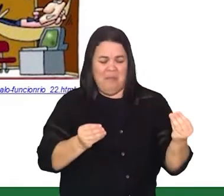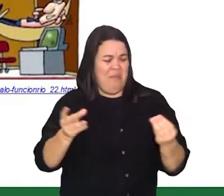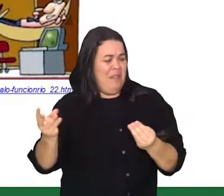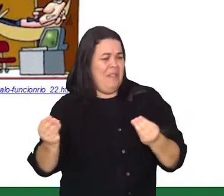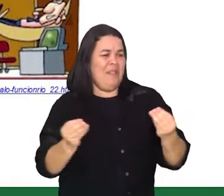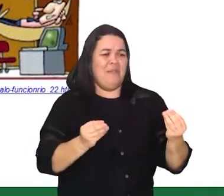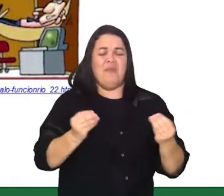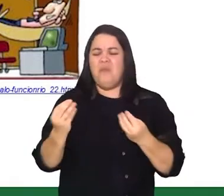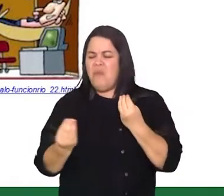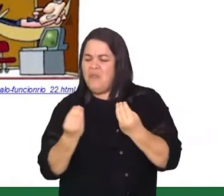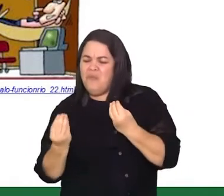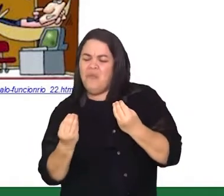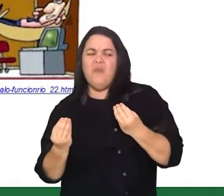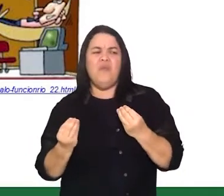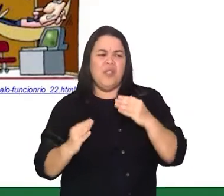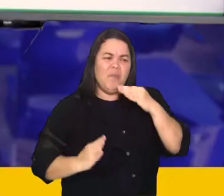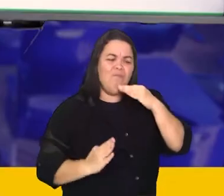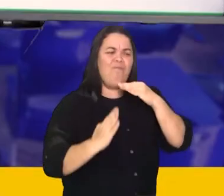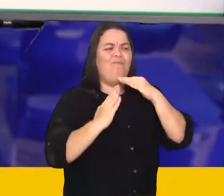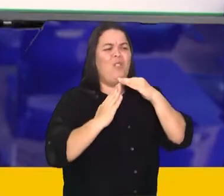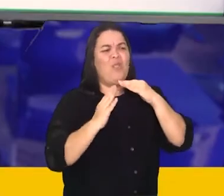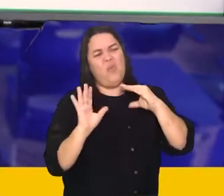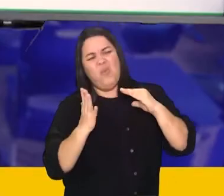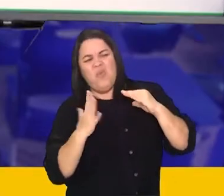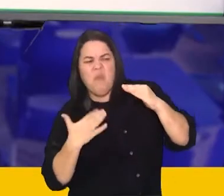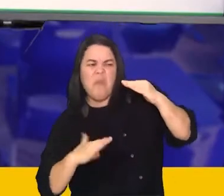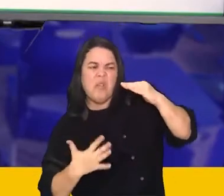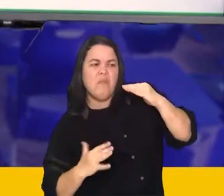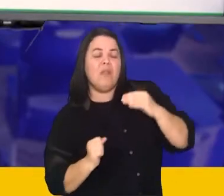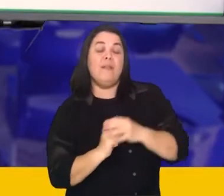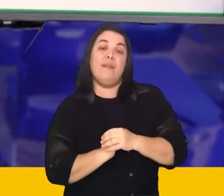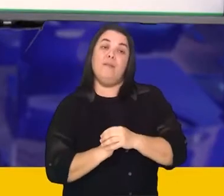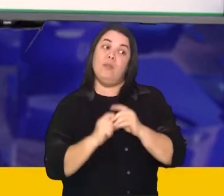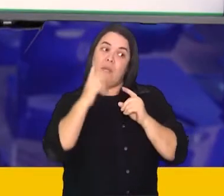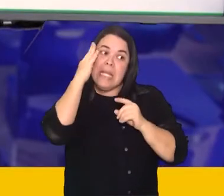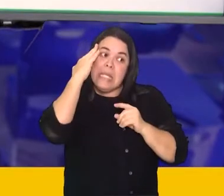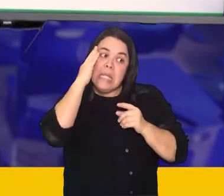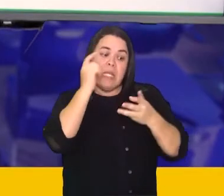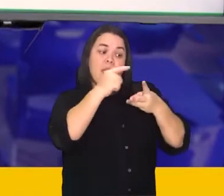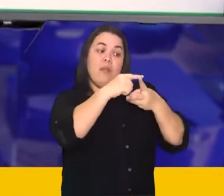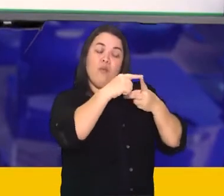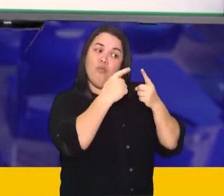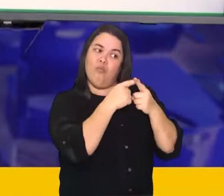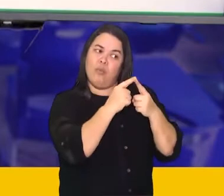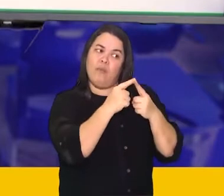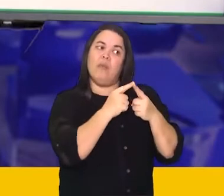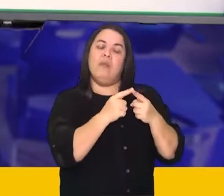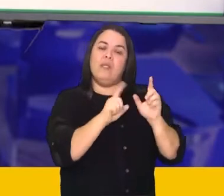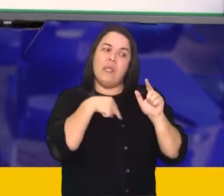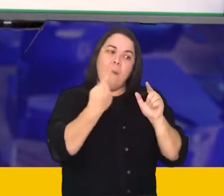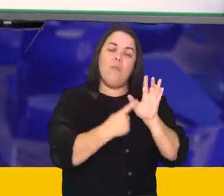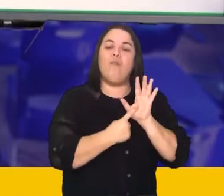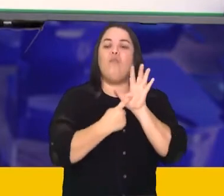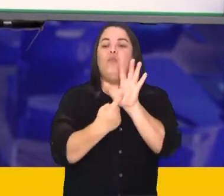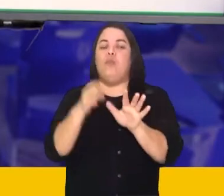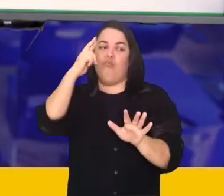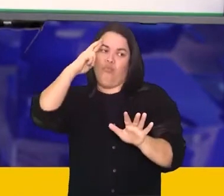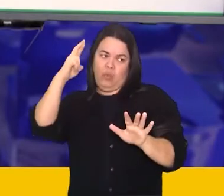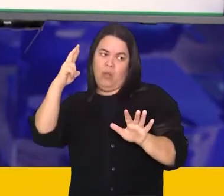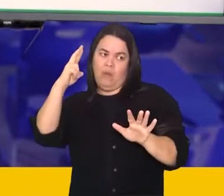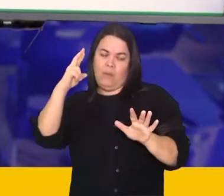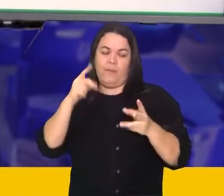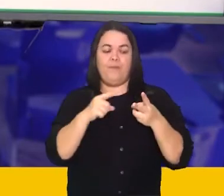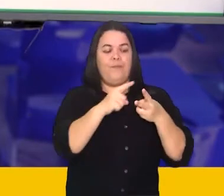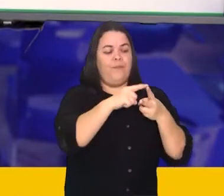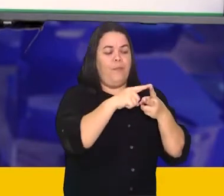desempenhou, se cumpriu as metas, e aí apresentar para o seu chefe, para o seu superior. No